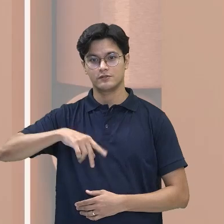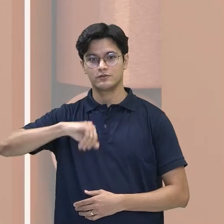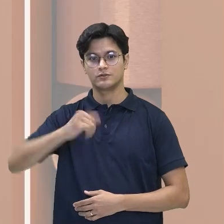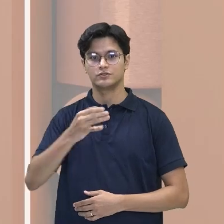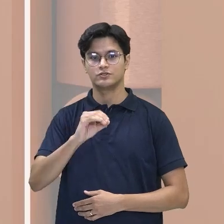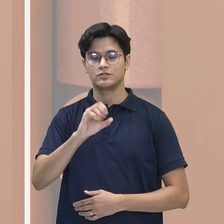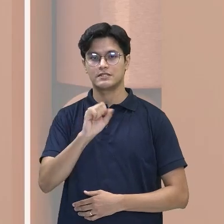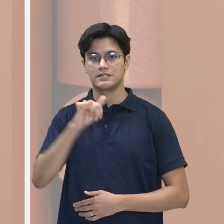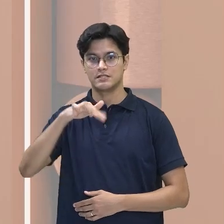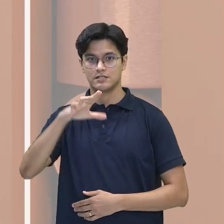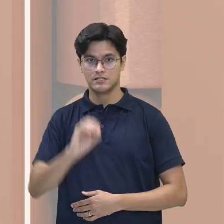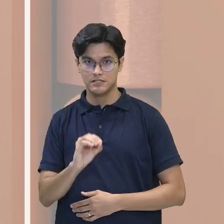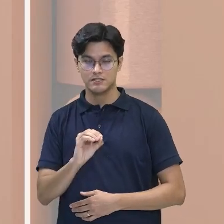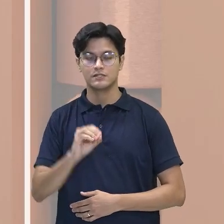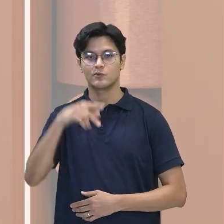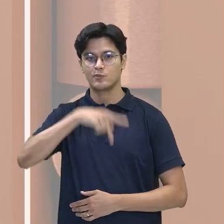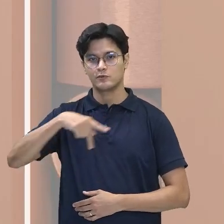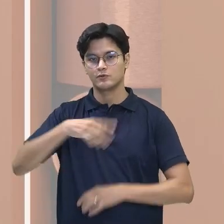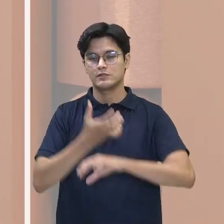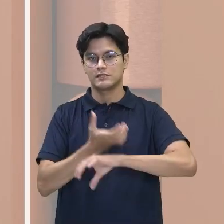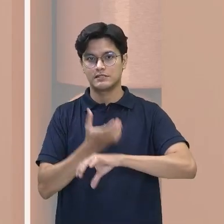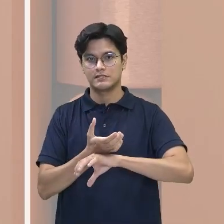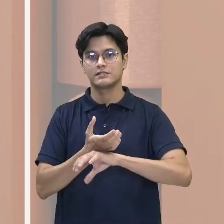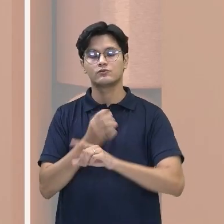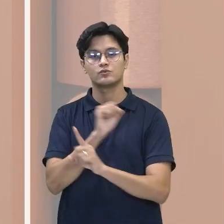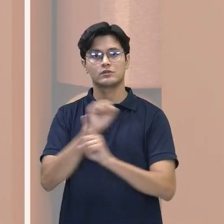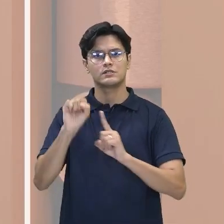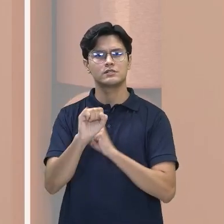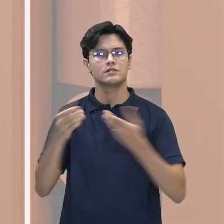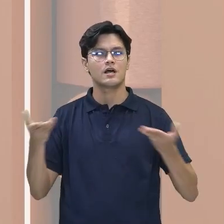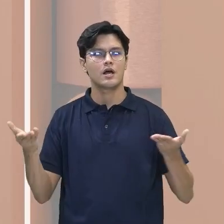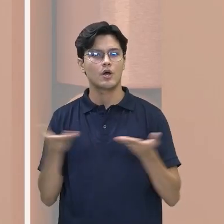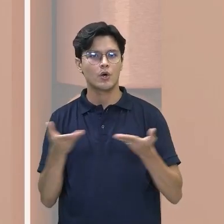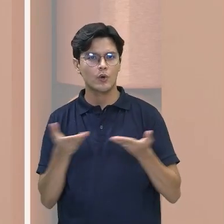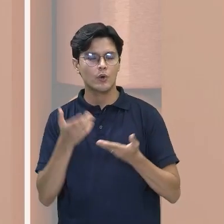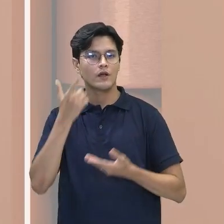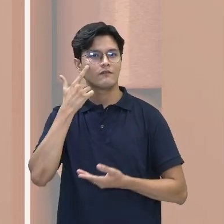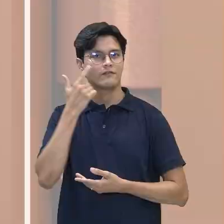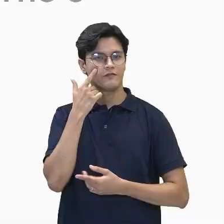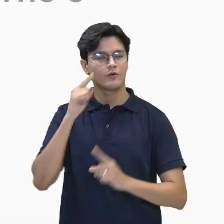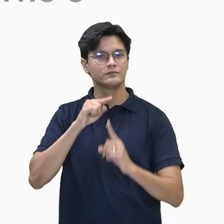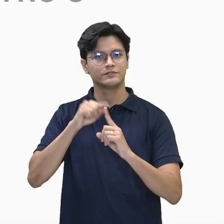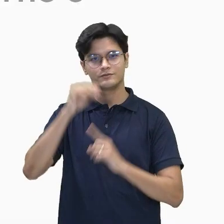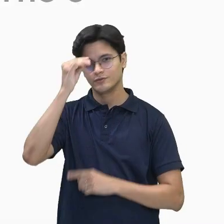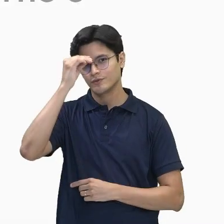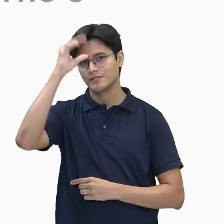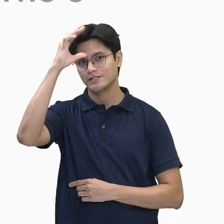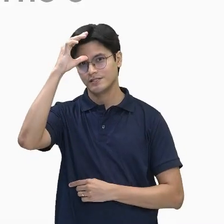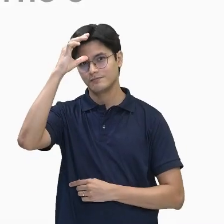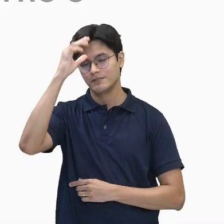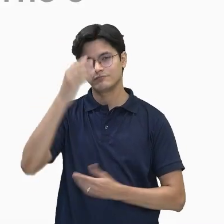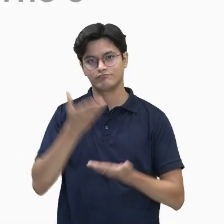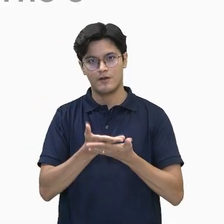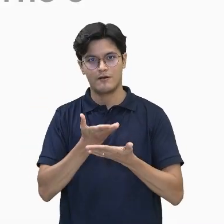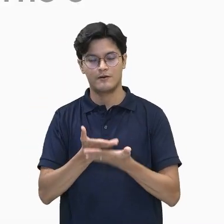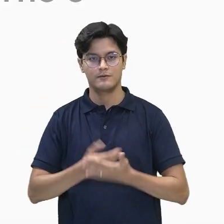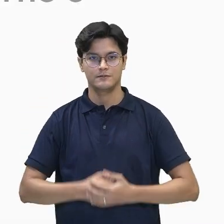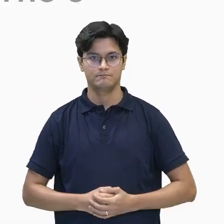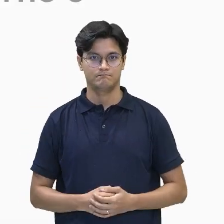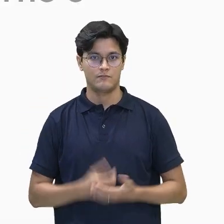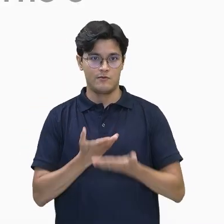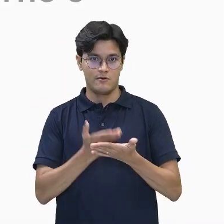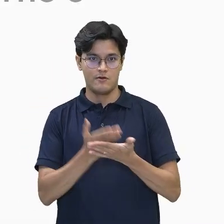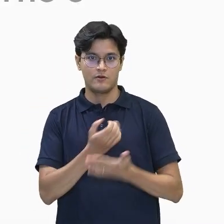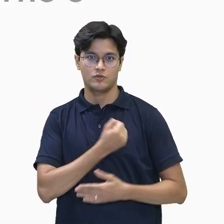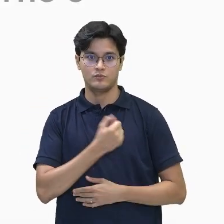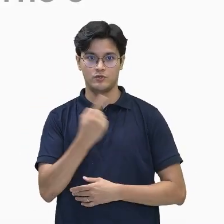do componente Sociologia. E agora nós vamos ver o objeto de conhecimento da nossa aula. A aula de número 1